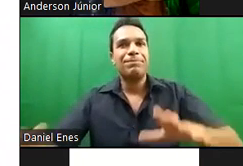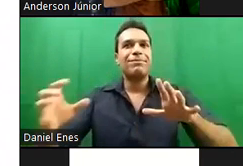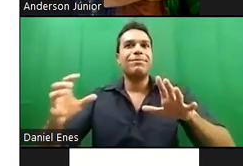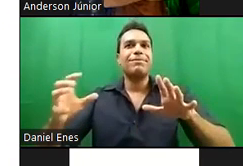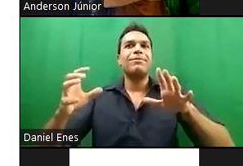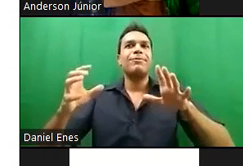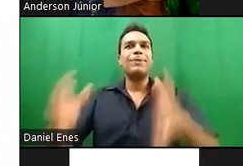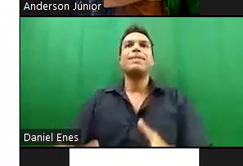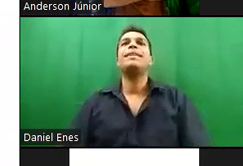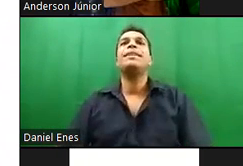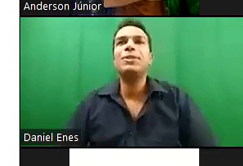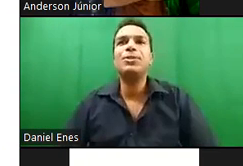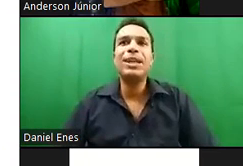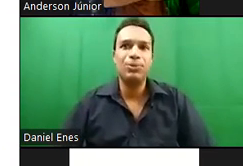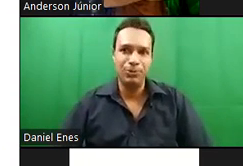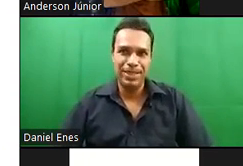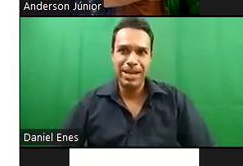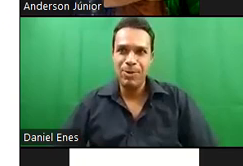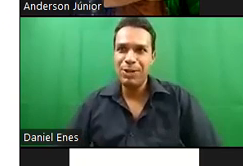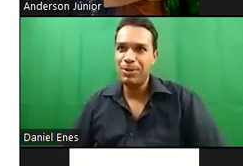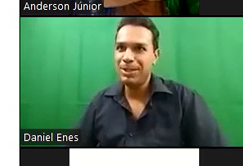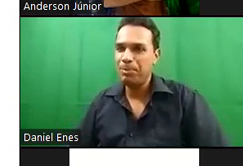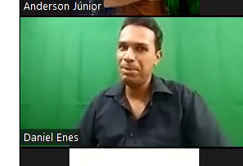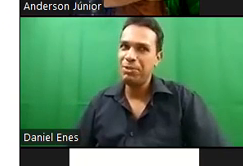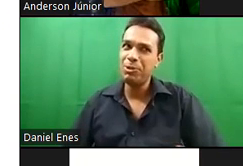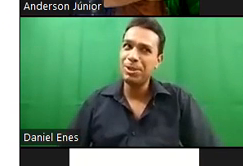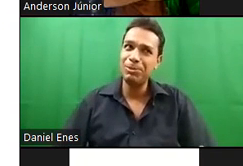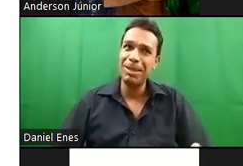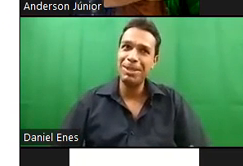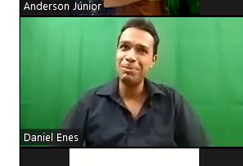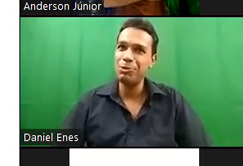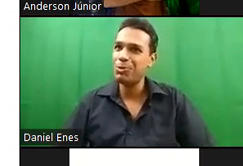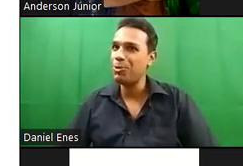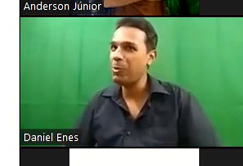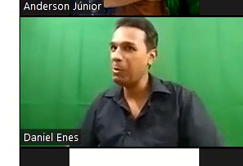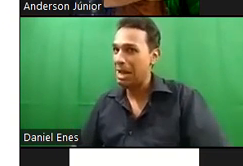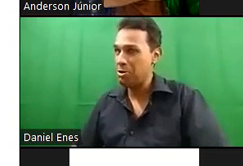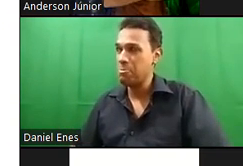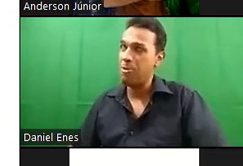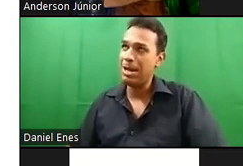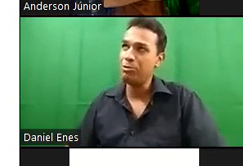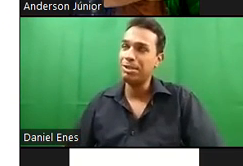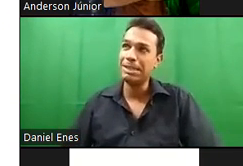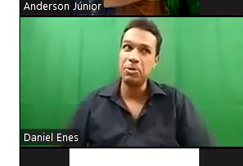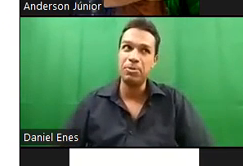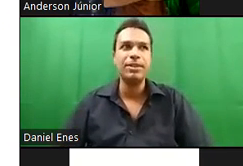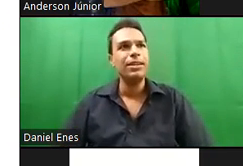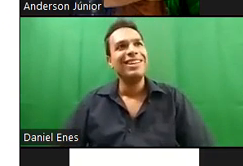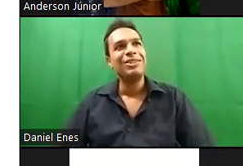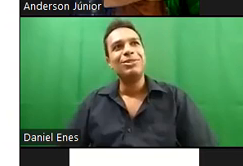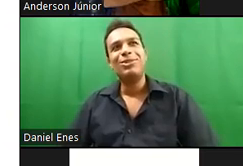A Franciane ficou na dúvida. Eu acho que não. Primeiro falou que não tem, depois colocou o acho. Bom, acho que